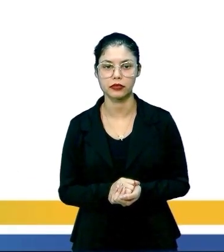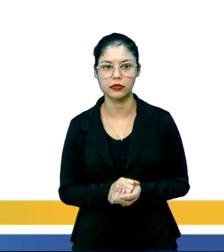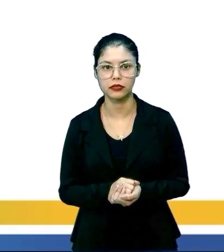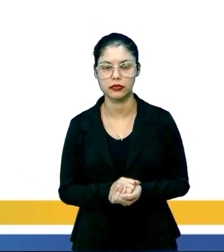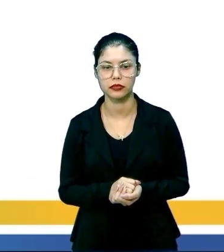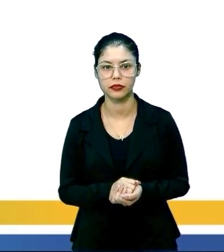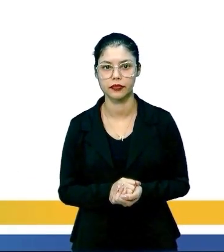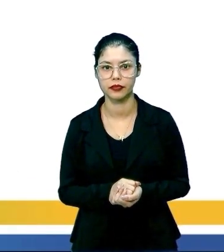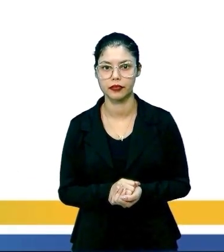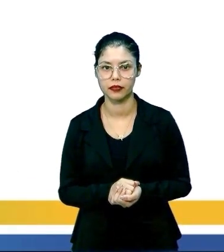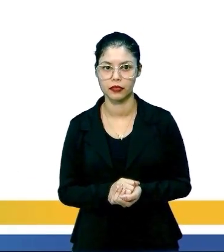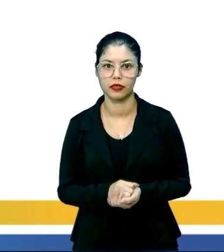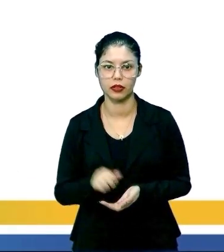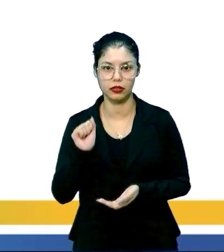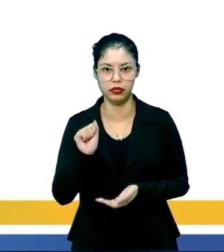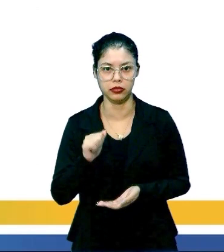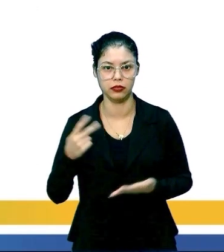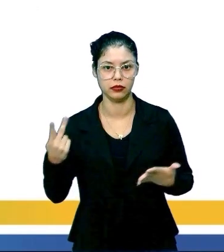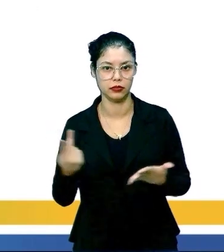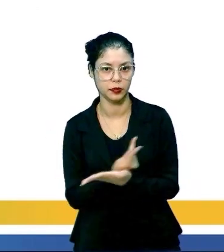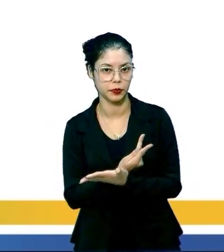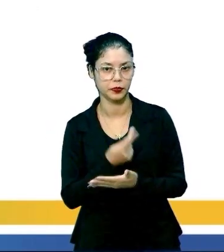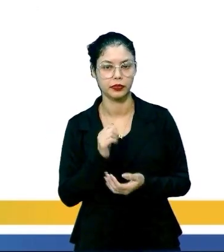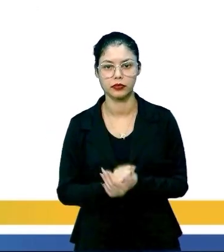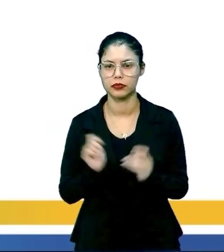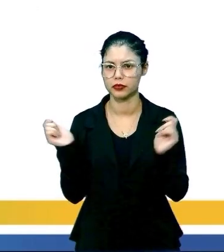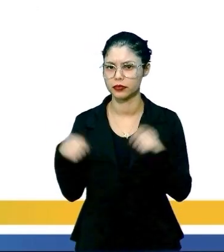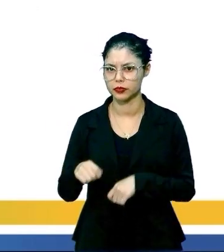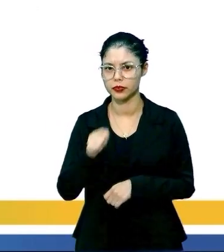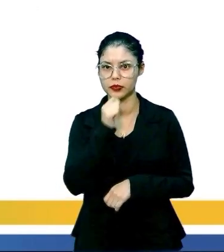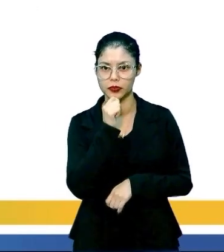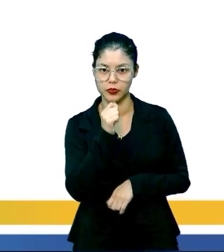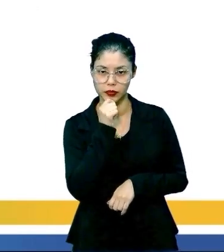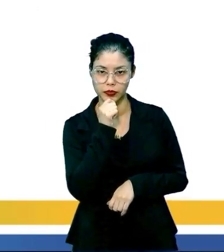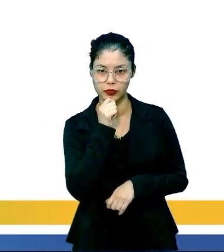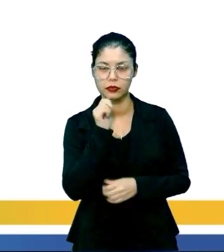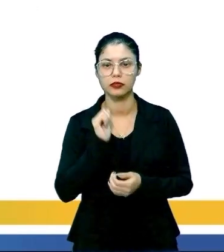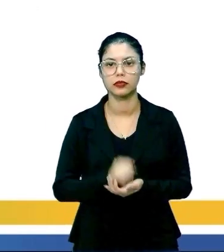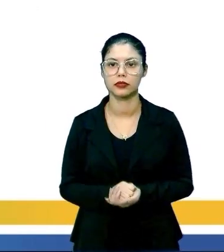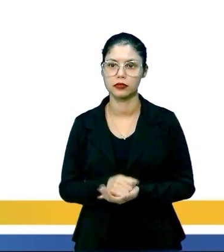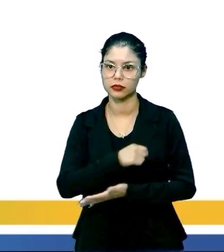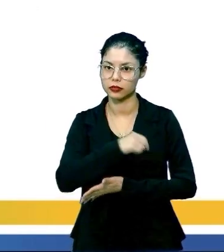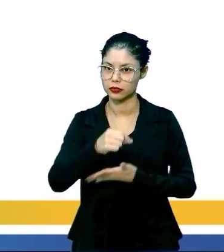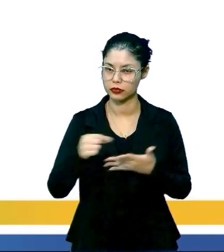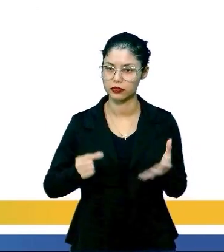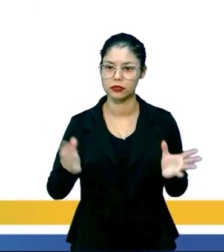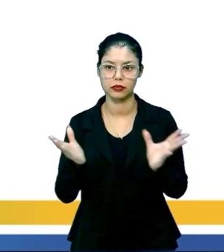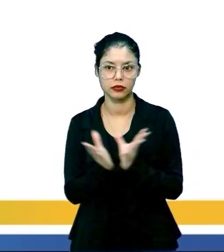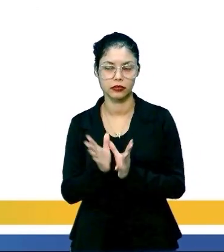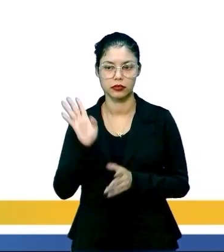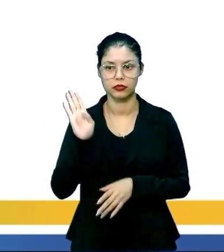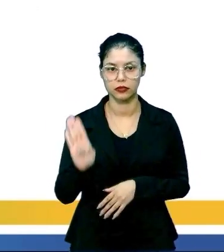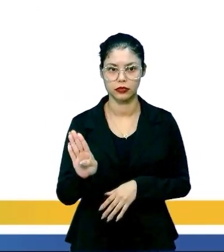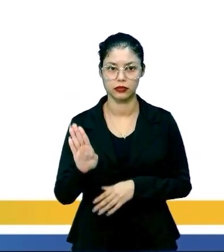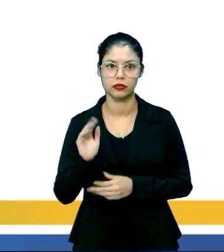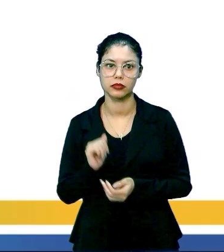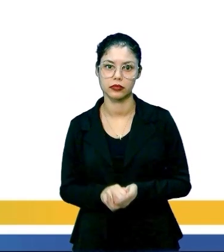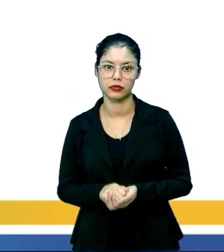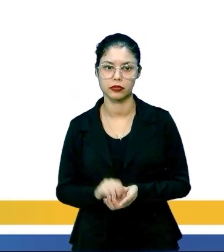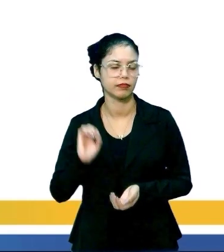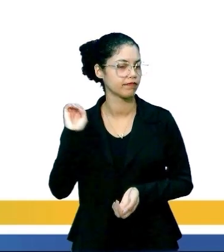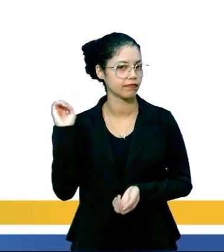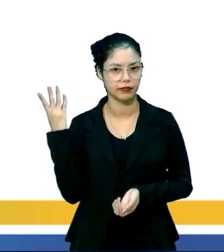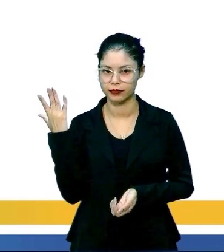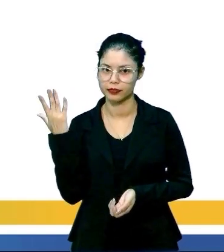Olha aí. A afirmativa de Ana está incorreta, pois ainda que haja elementos no